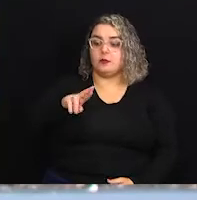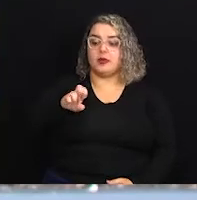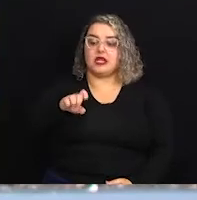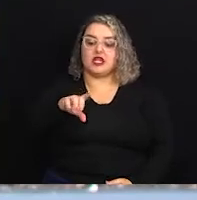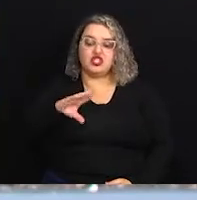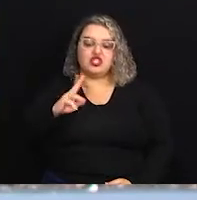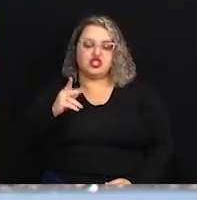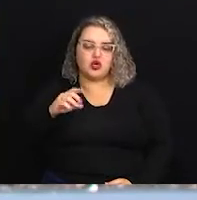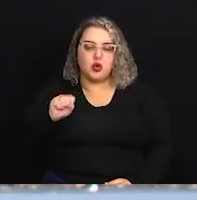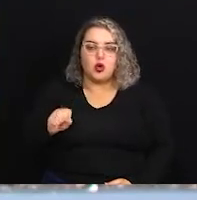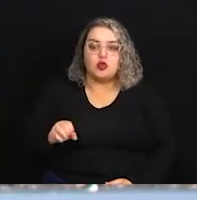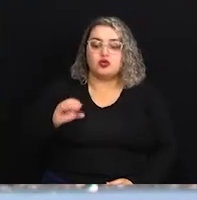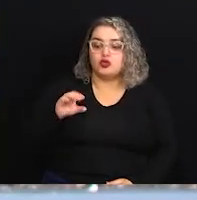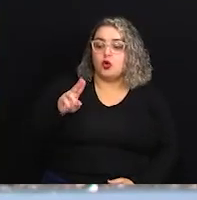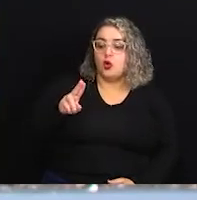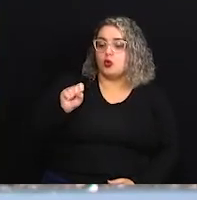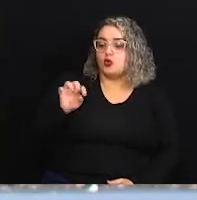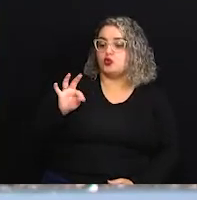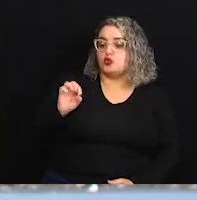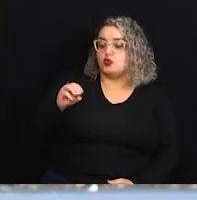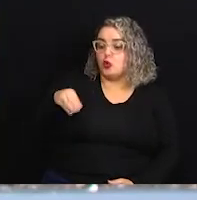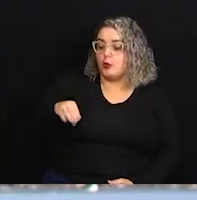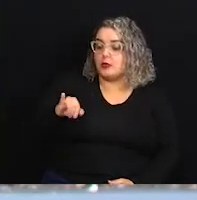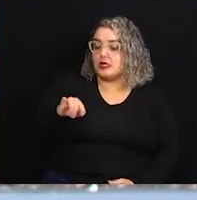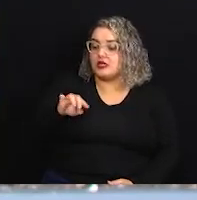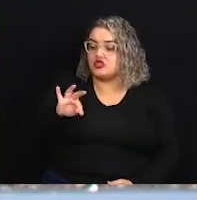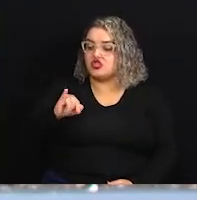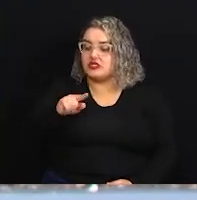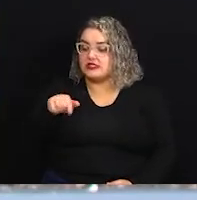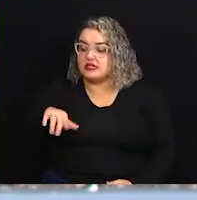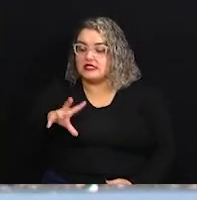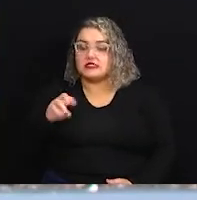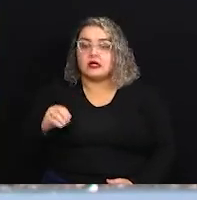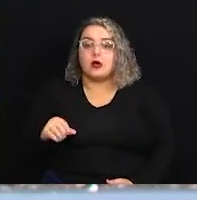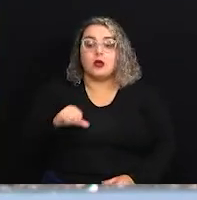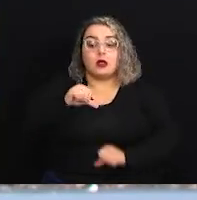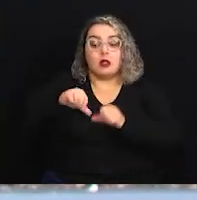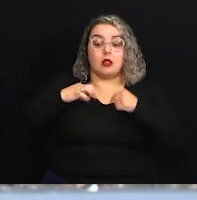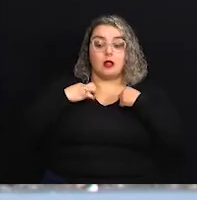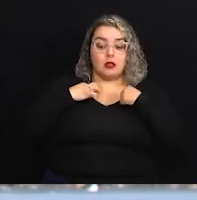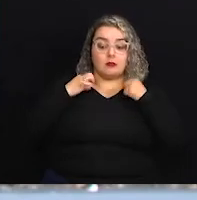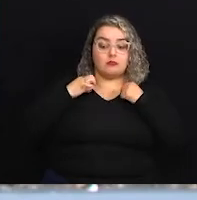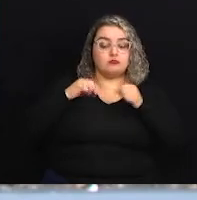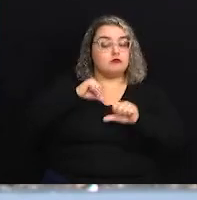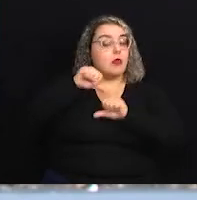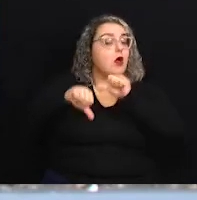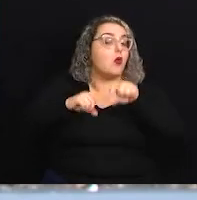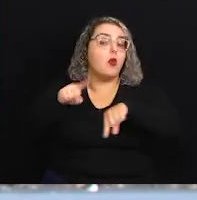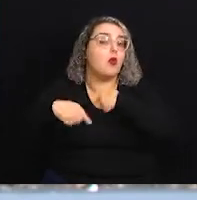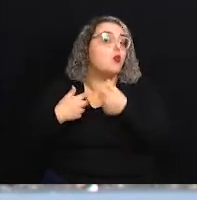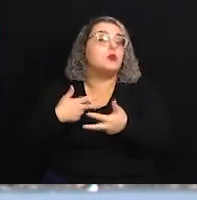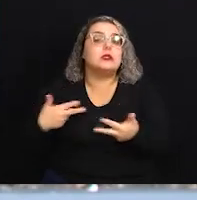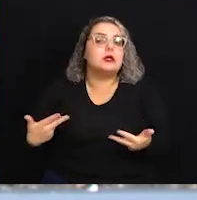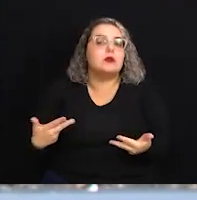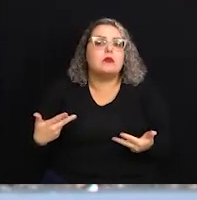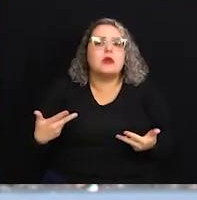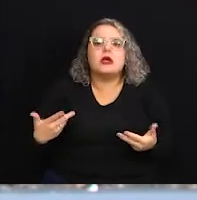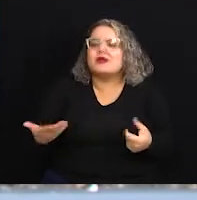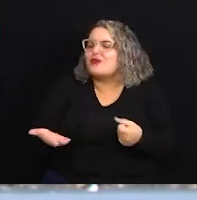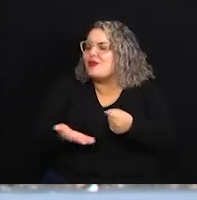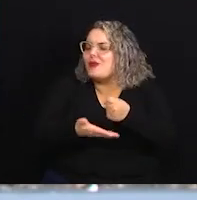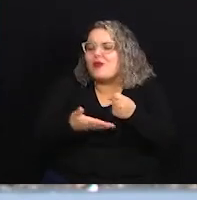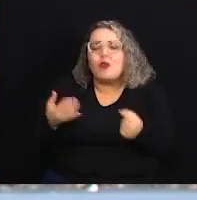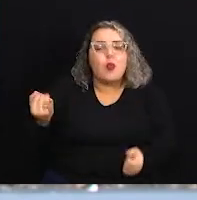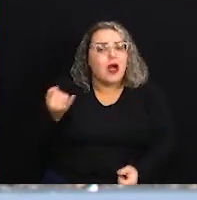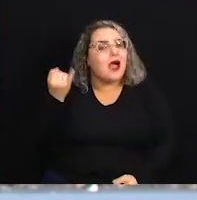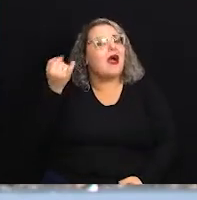customização, as pessoas transformam aquele vestuário numa outra uma outra vestimenta. Gente, isso é